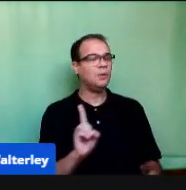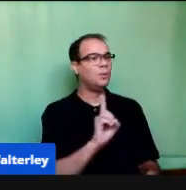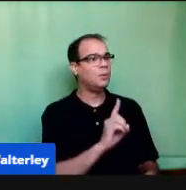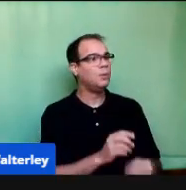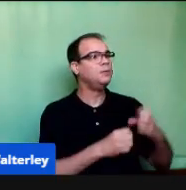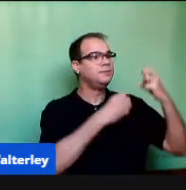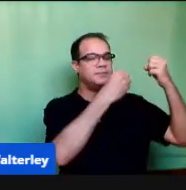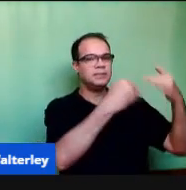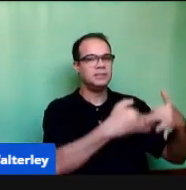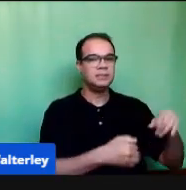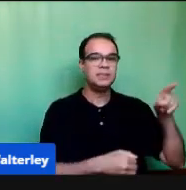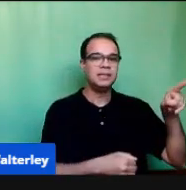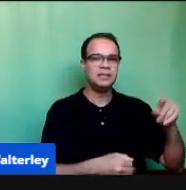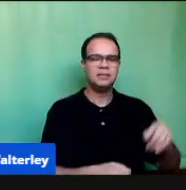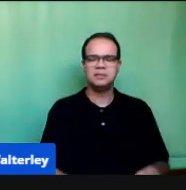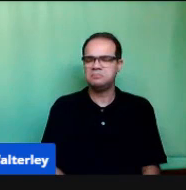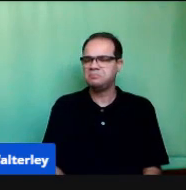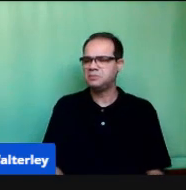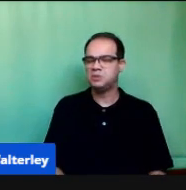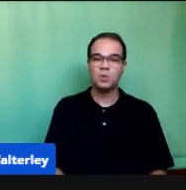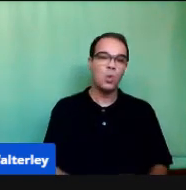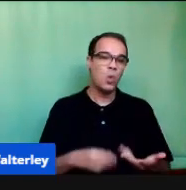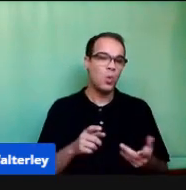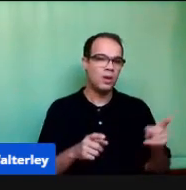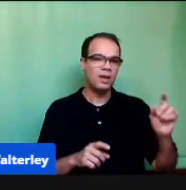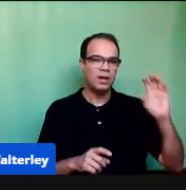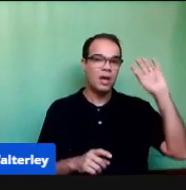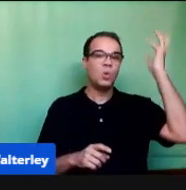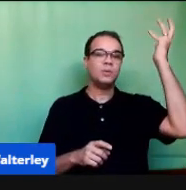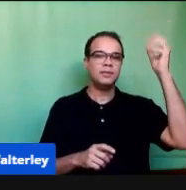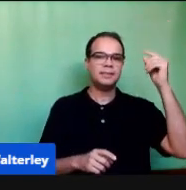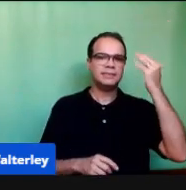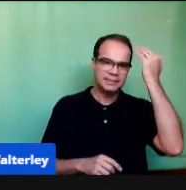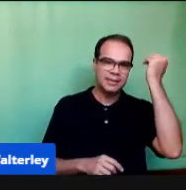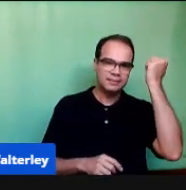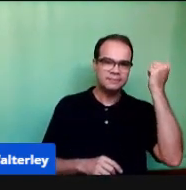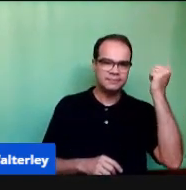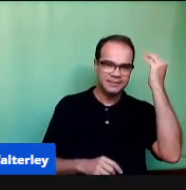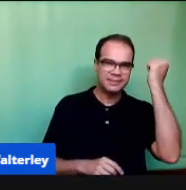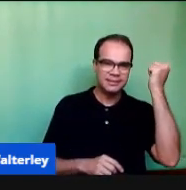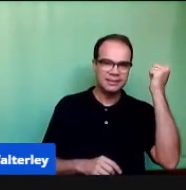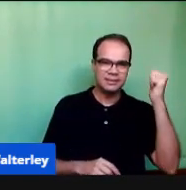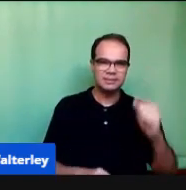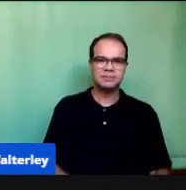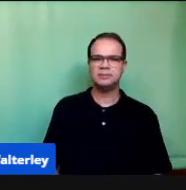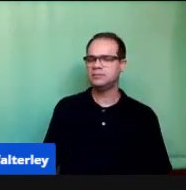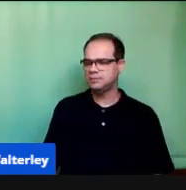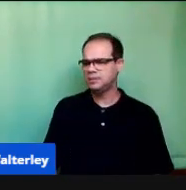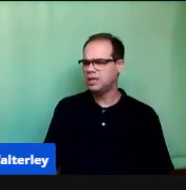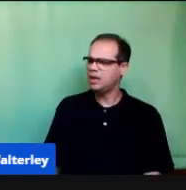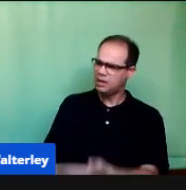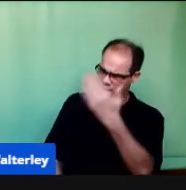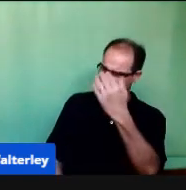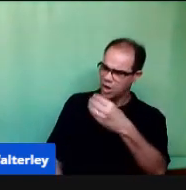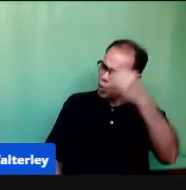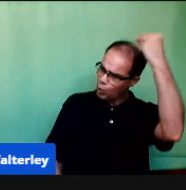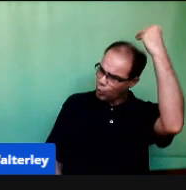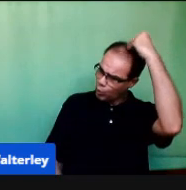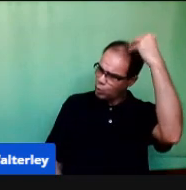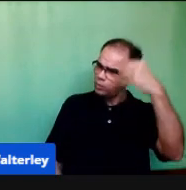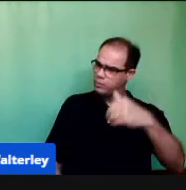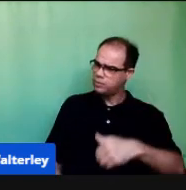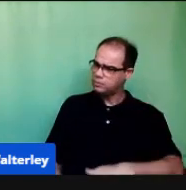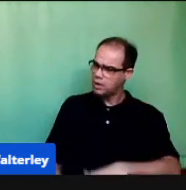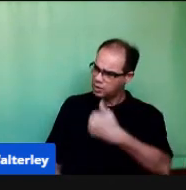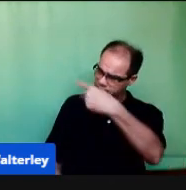de preconceito ou discriminação. Muitas vezes elas vão minimizar e ainda culpabilizar essa criança, esse